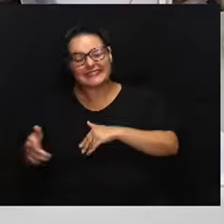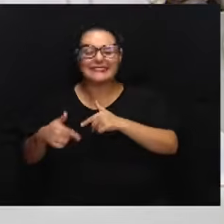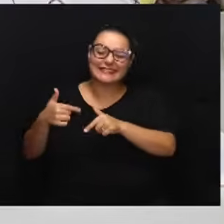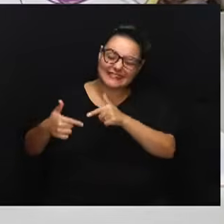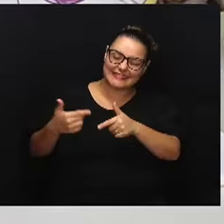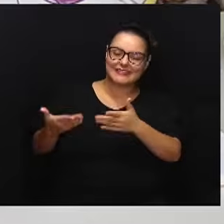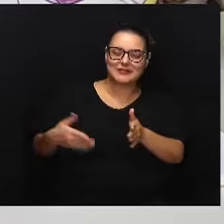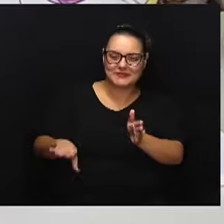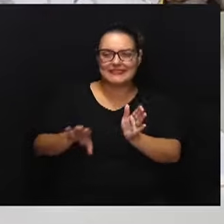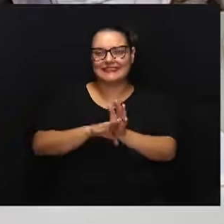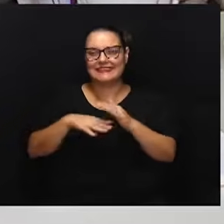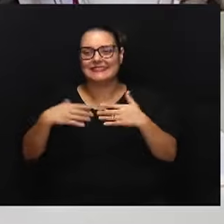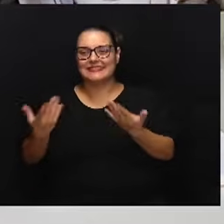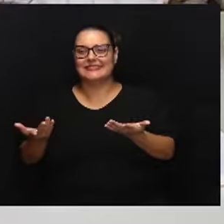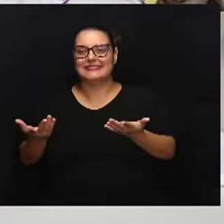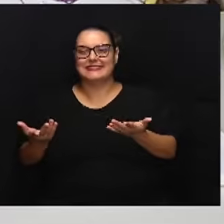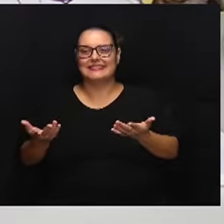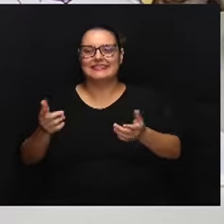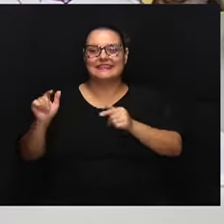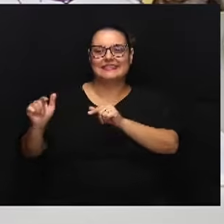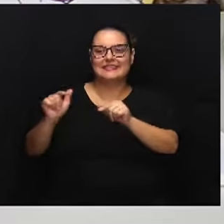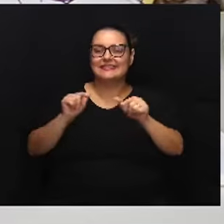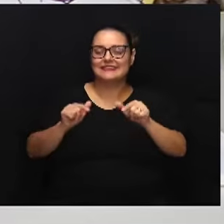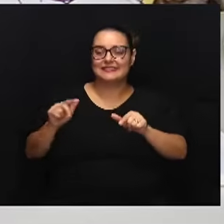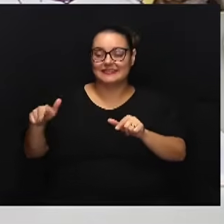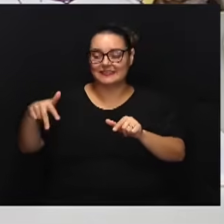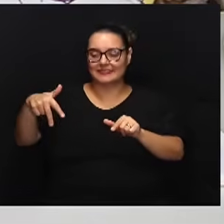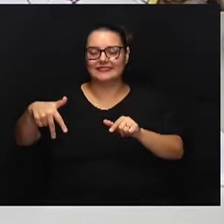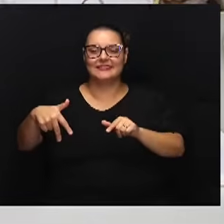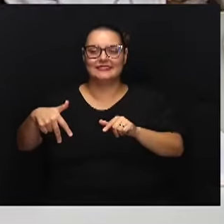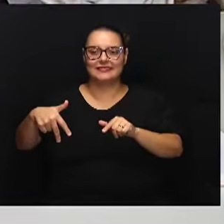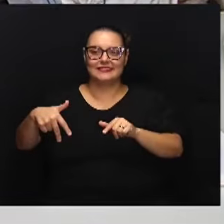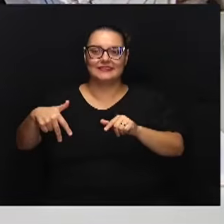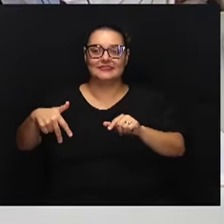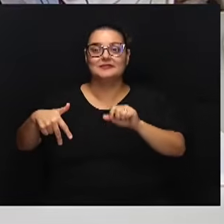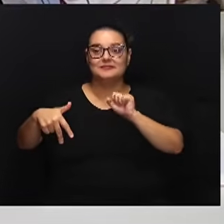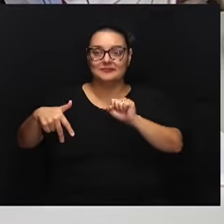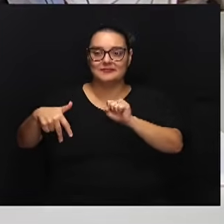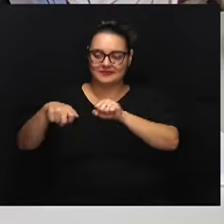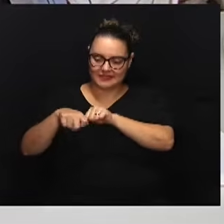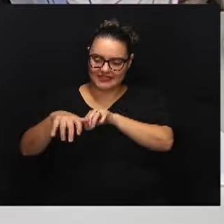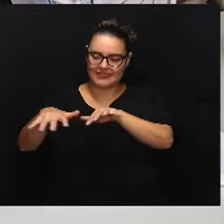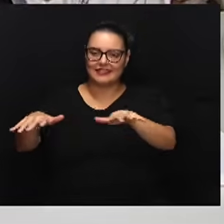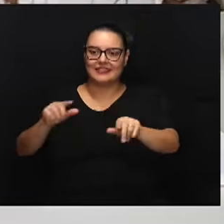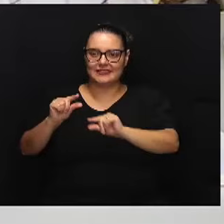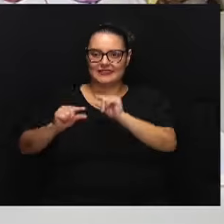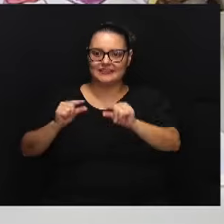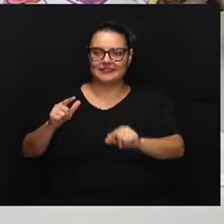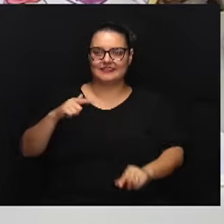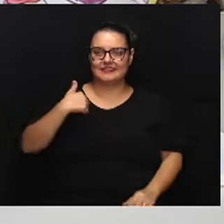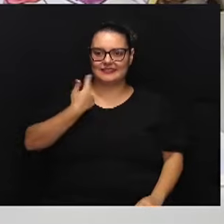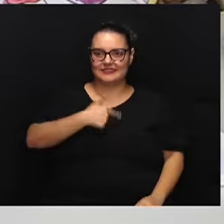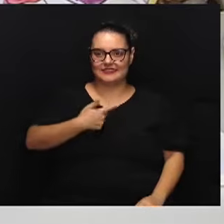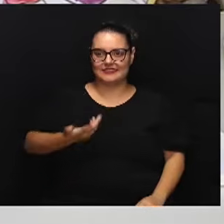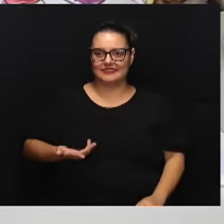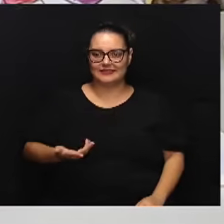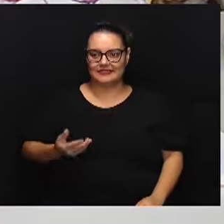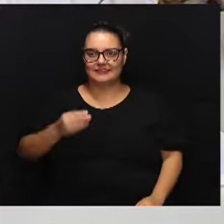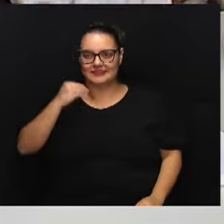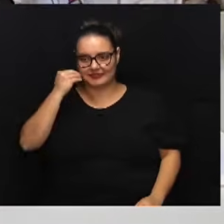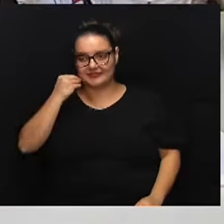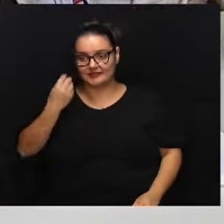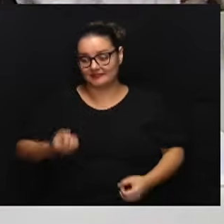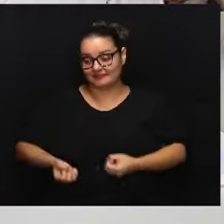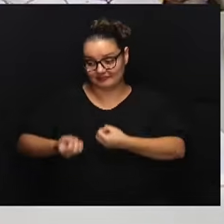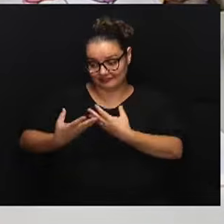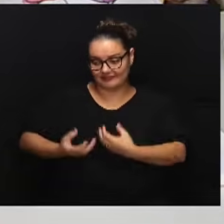para chegar nos pontos aí de poder transmitir um pouquinho das nossas expressões